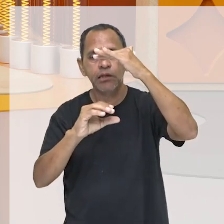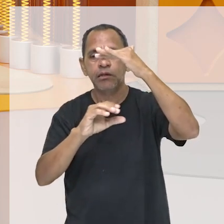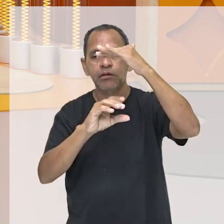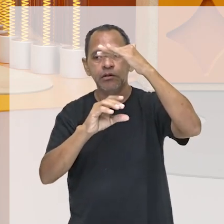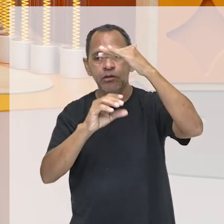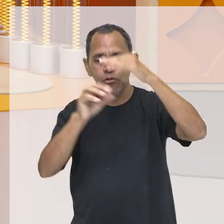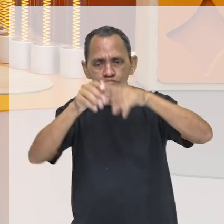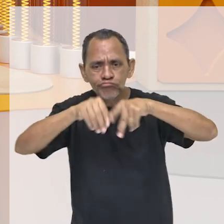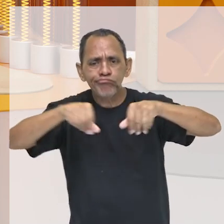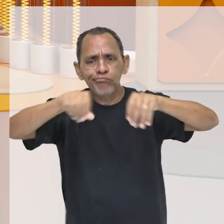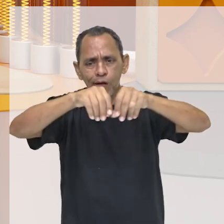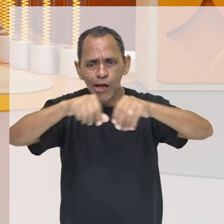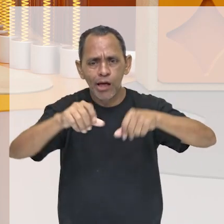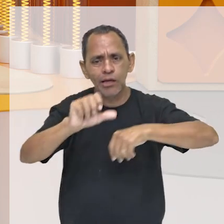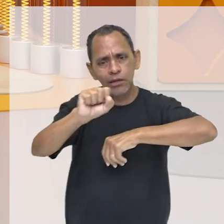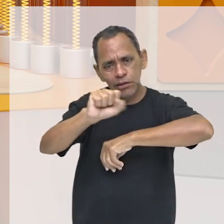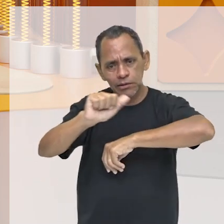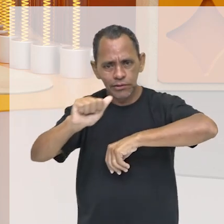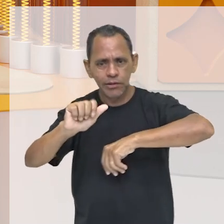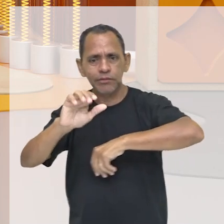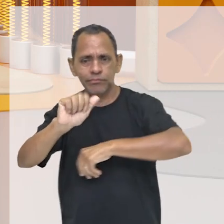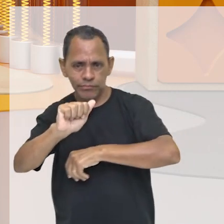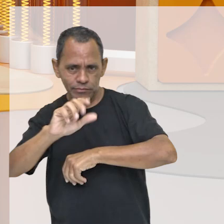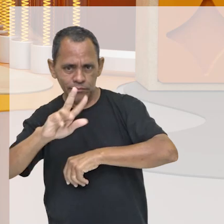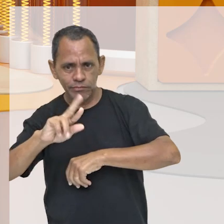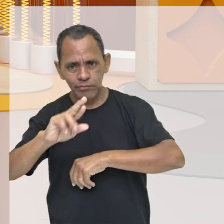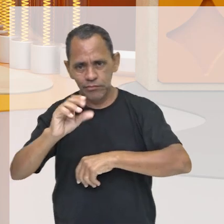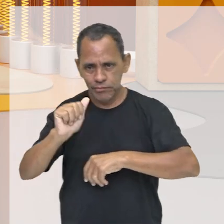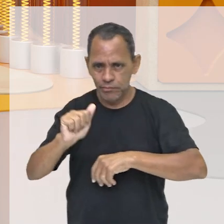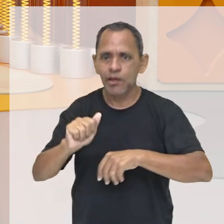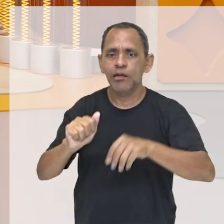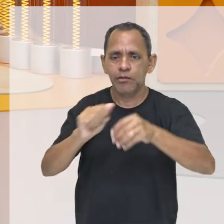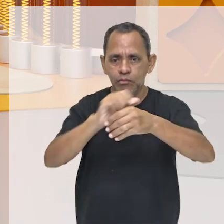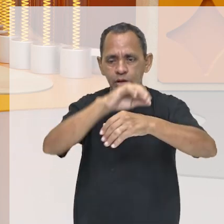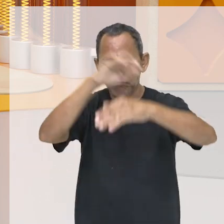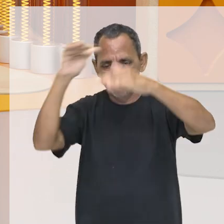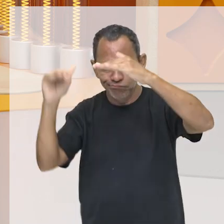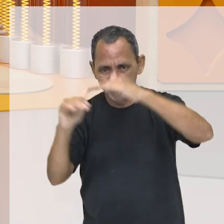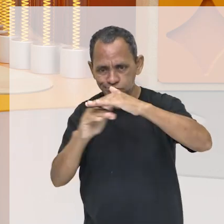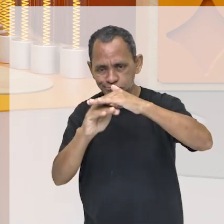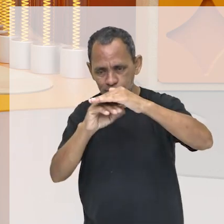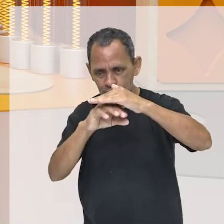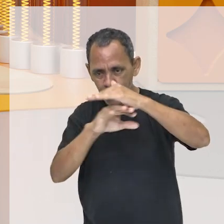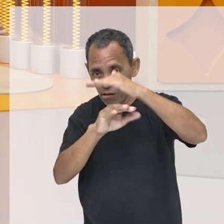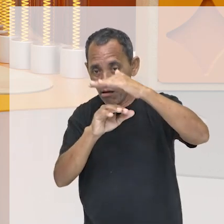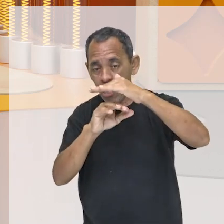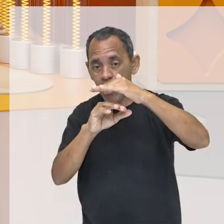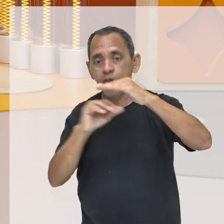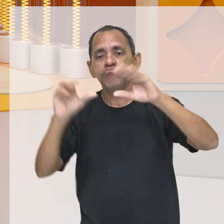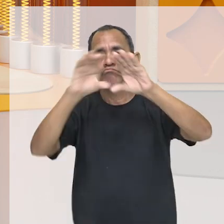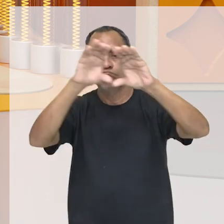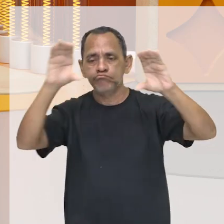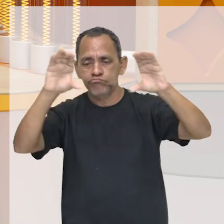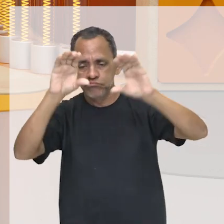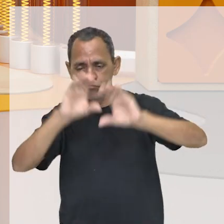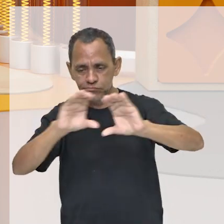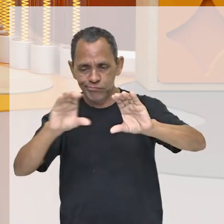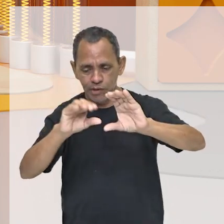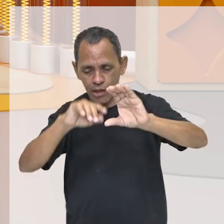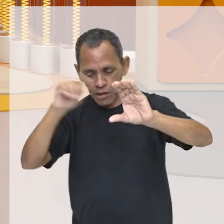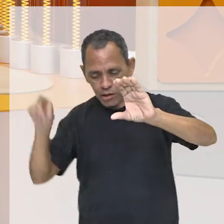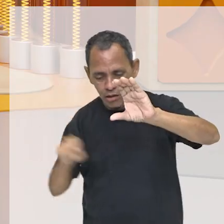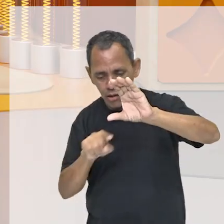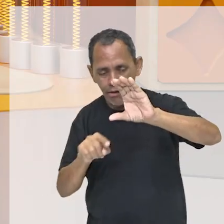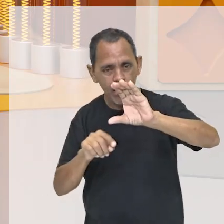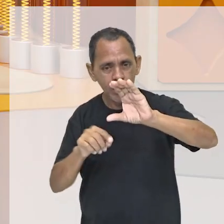África subsaariana, ou seja, a África que está abaixo do deserto do Saara. E aí quando a gente fala sobre